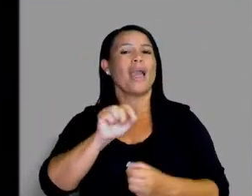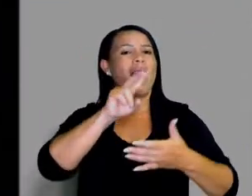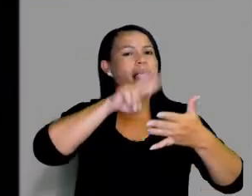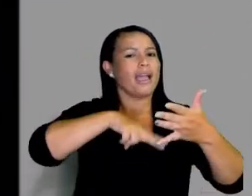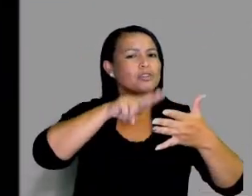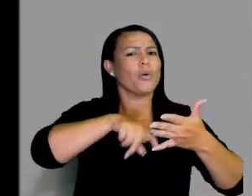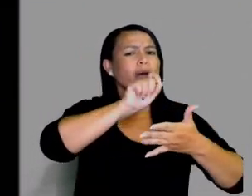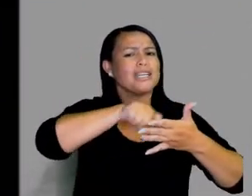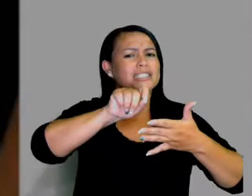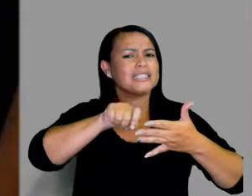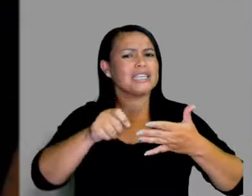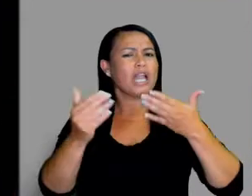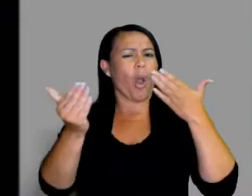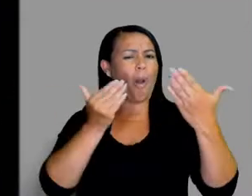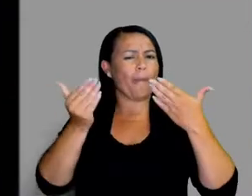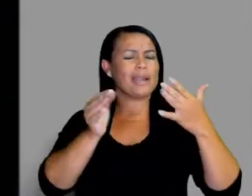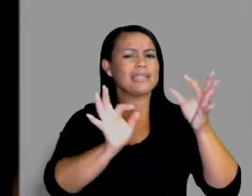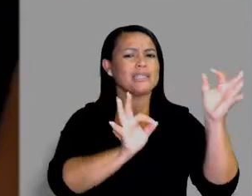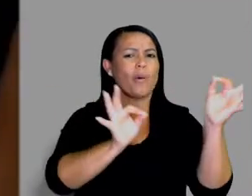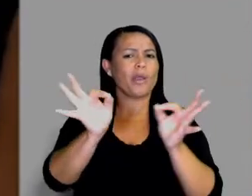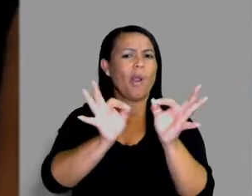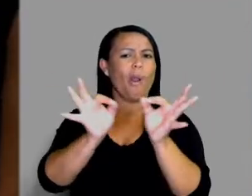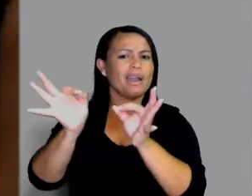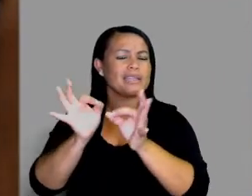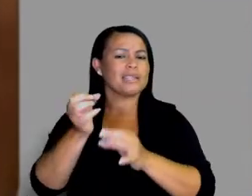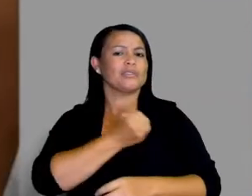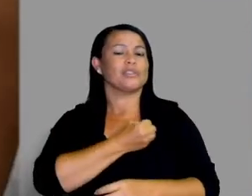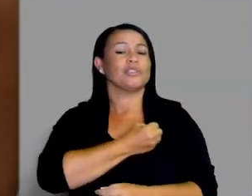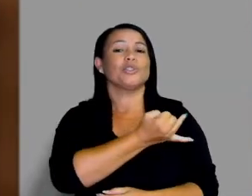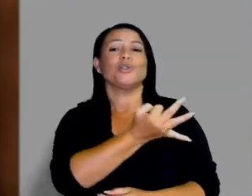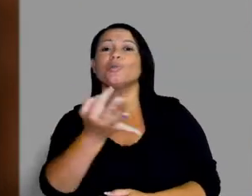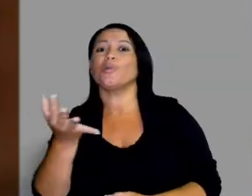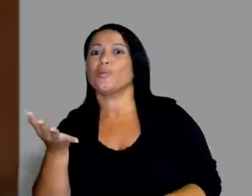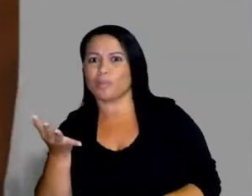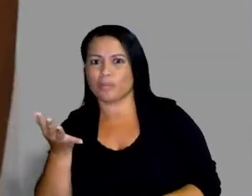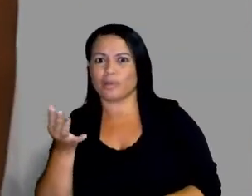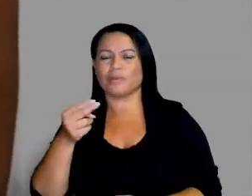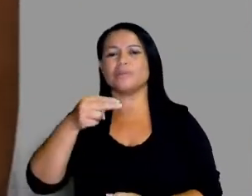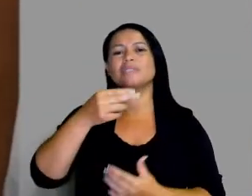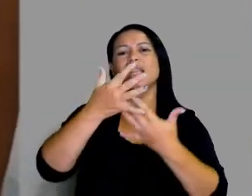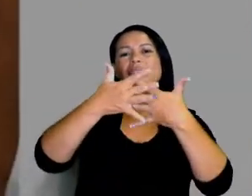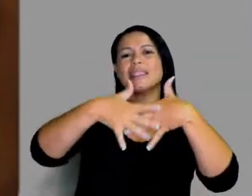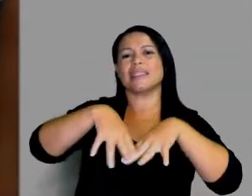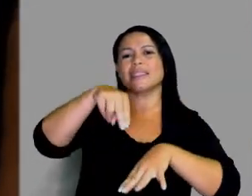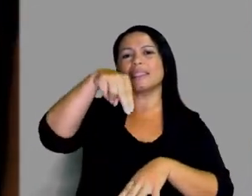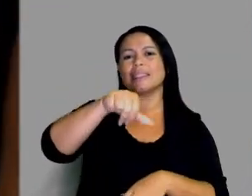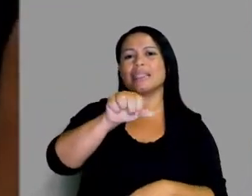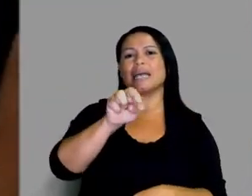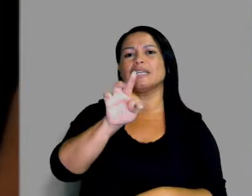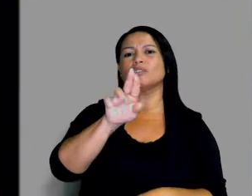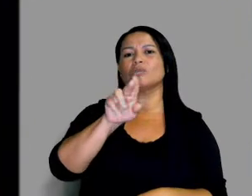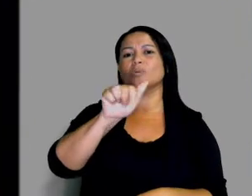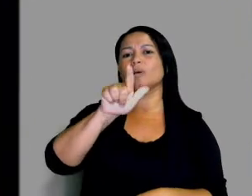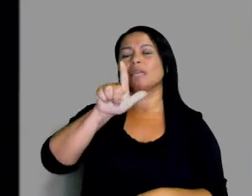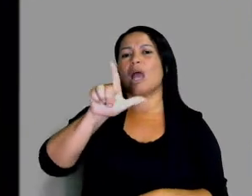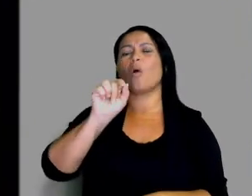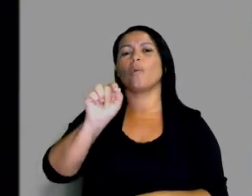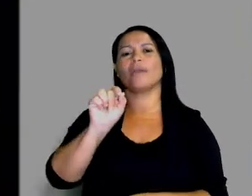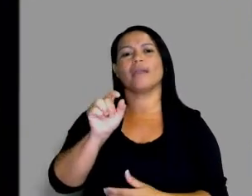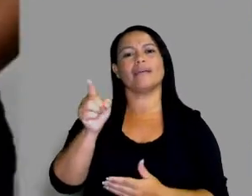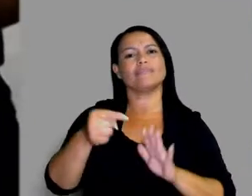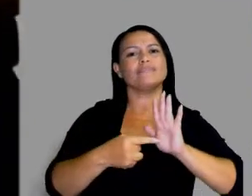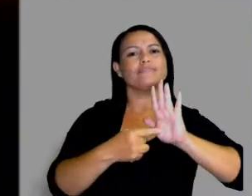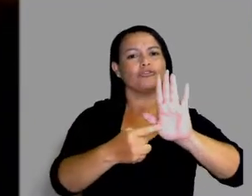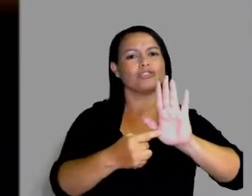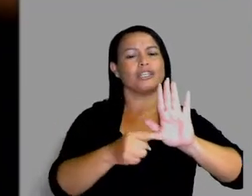comparação e ordenação de números naturais até 5 ordens. Então, nossa habilidade aqui, de